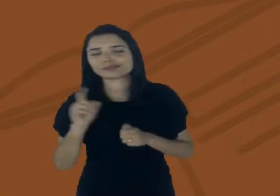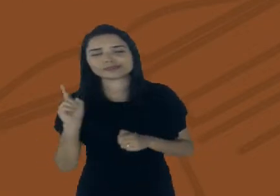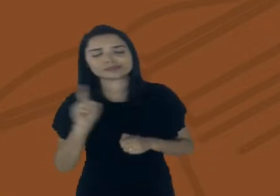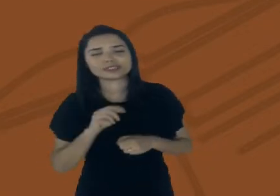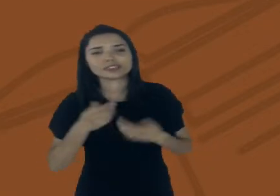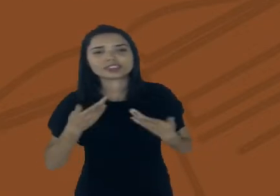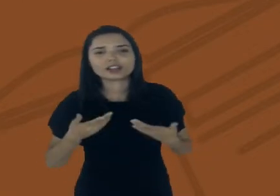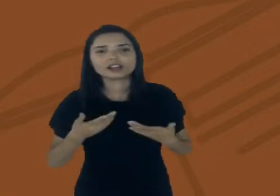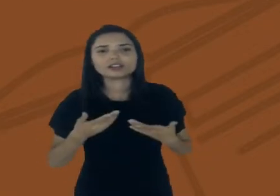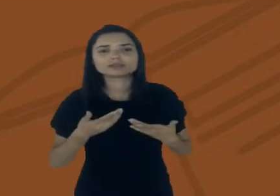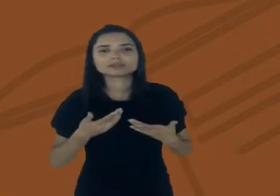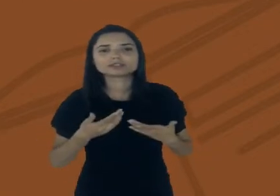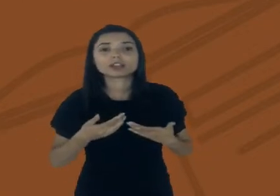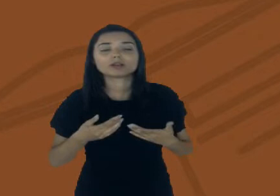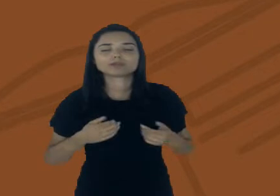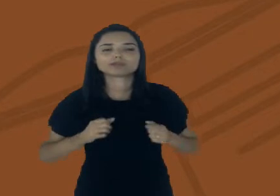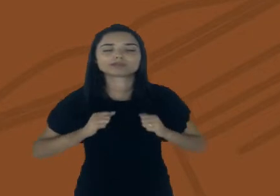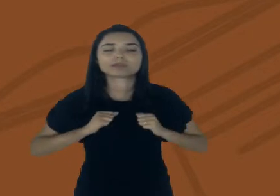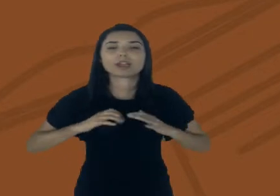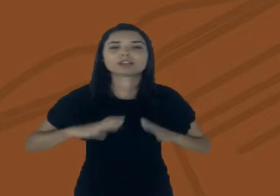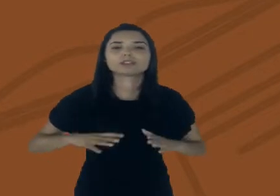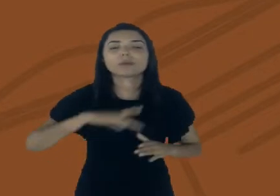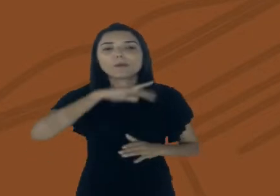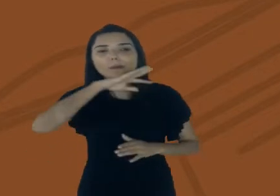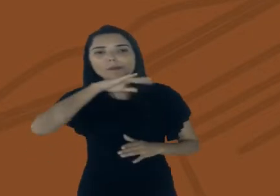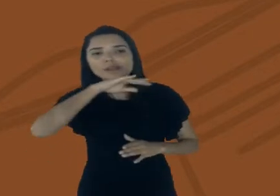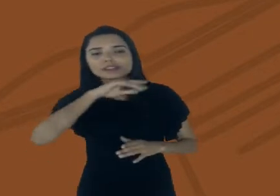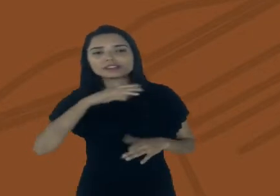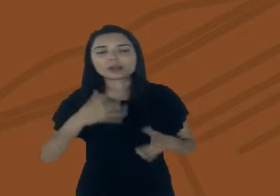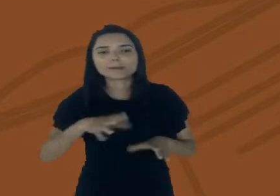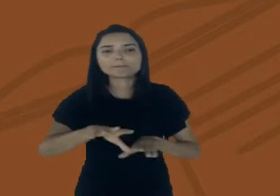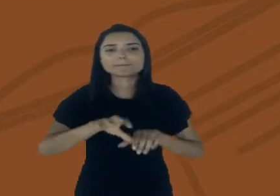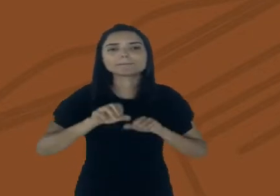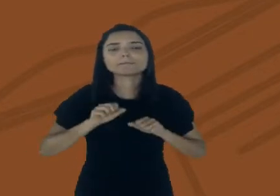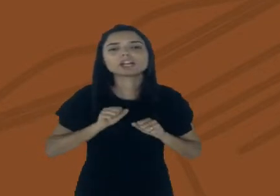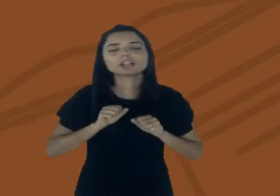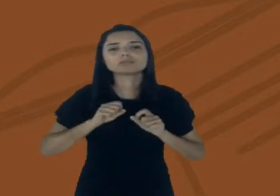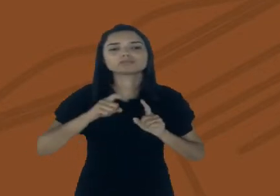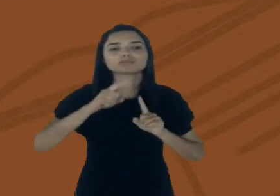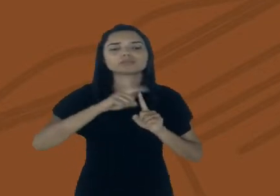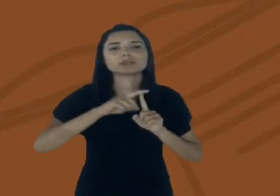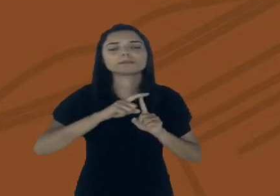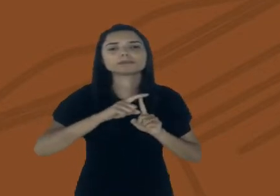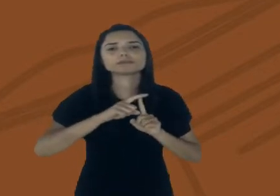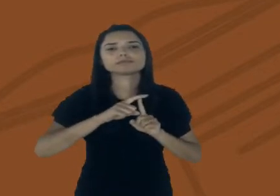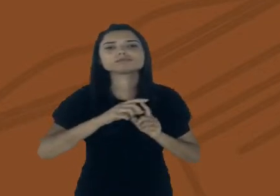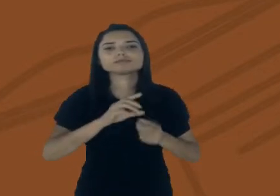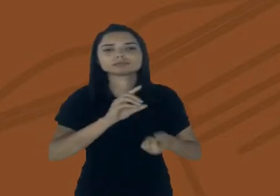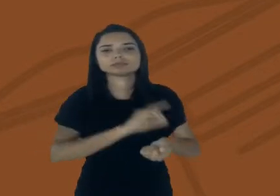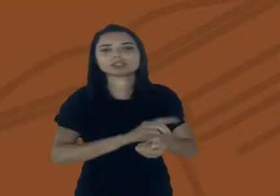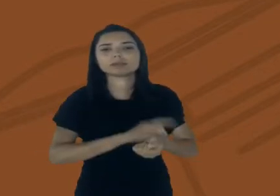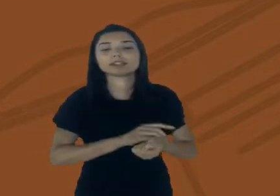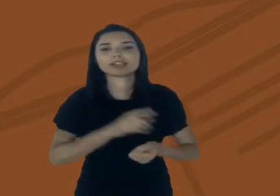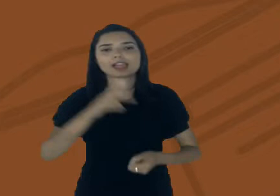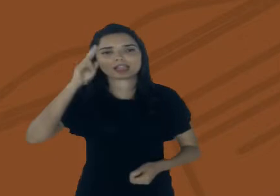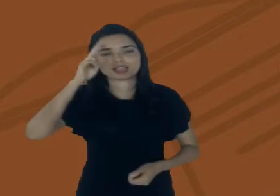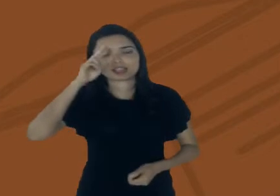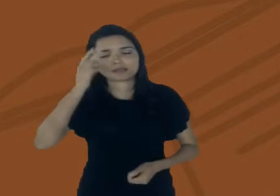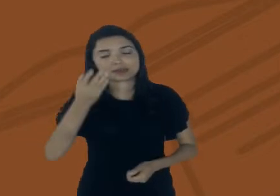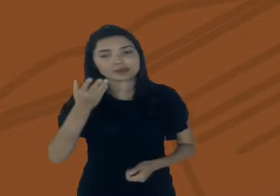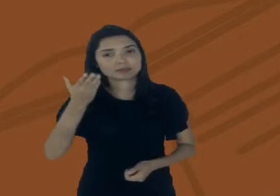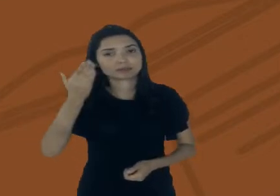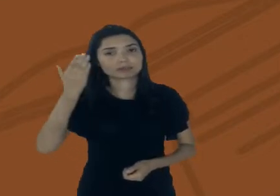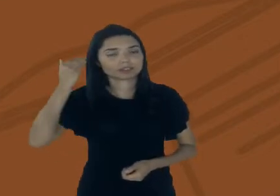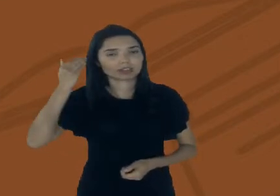maus hábitos ele vai fazer com que a gente adquira um tipo de diabetes. Lembra que o passado, que a gente falou, é